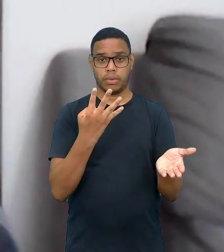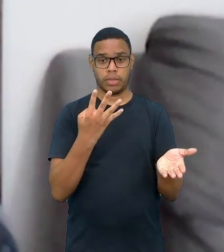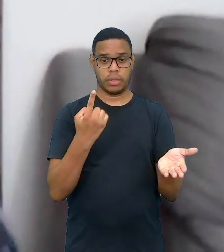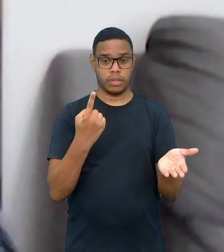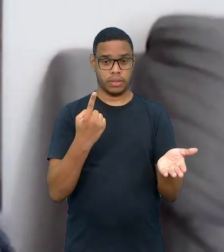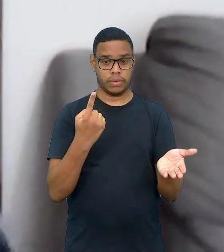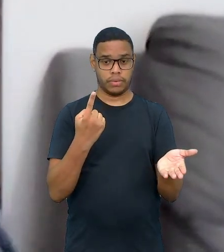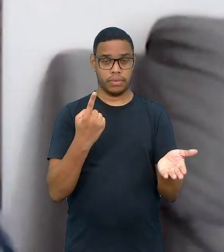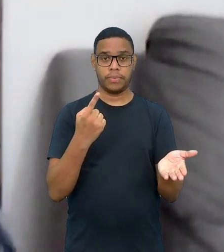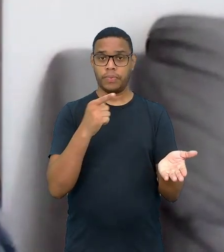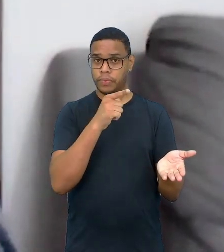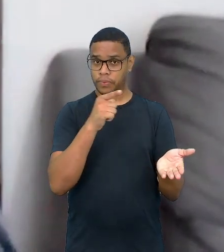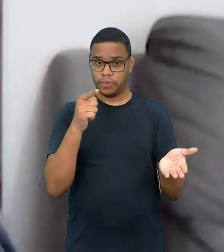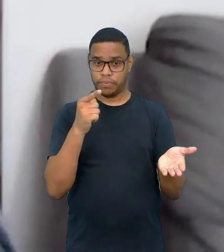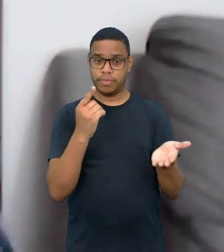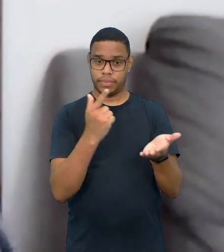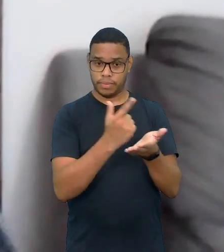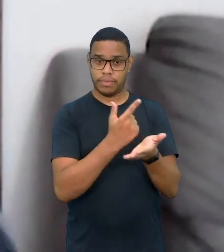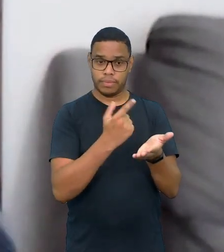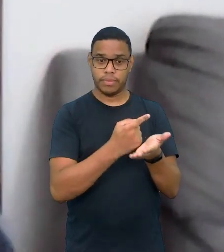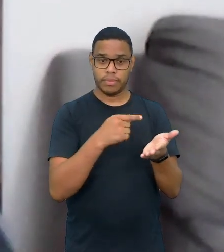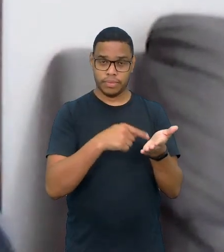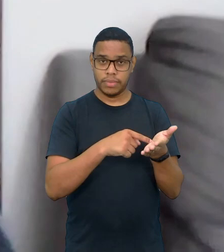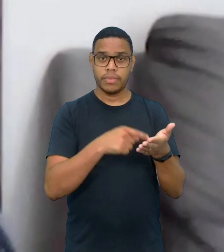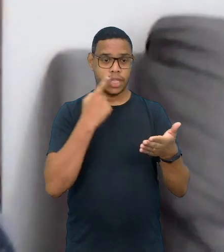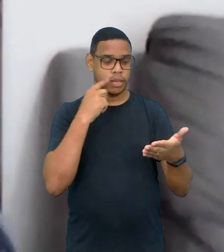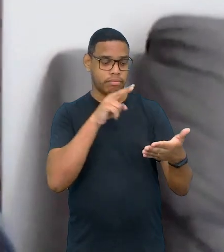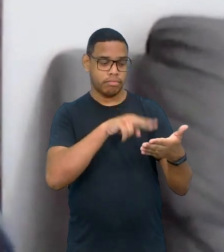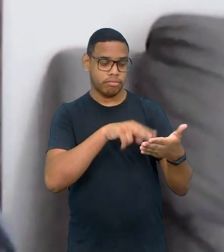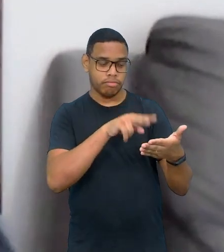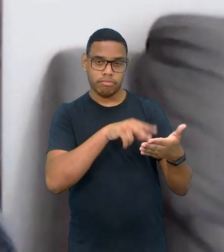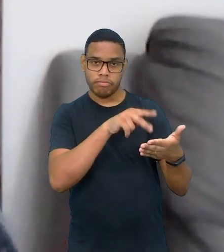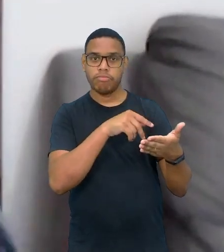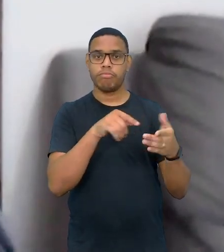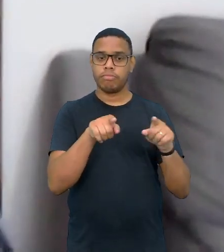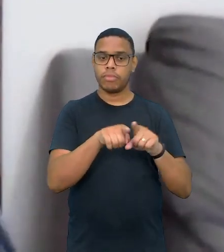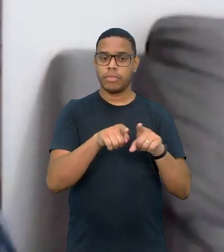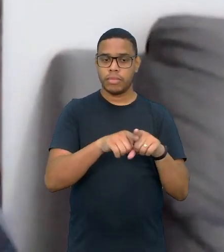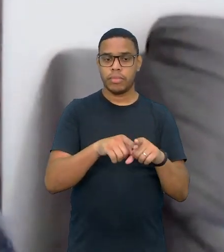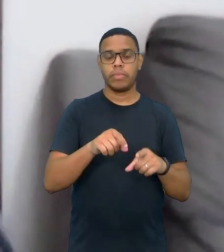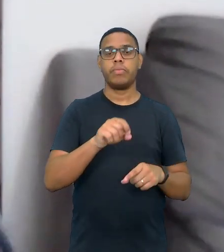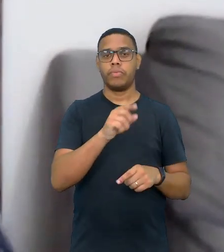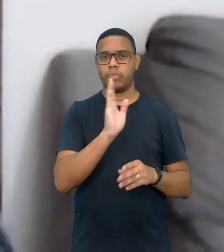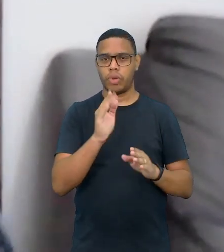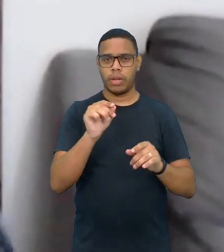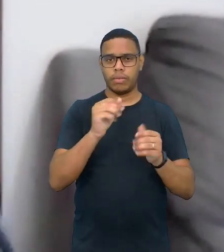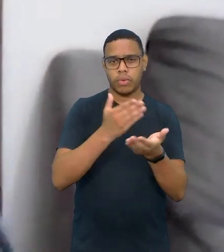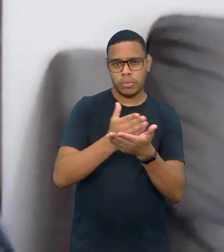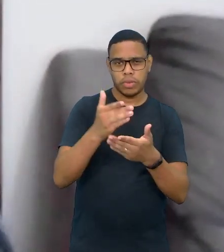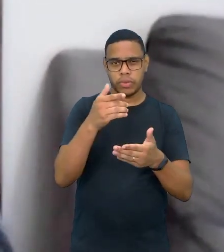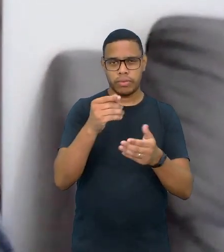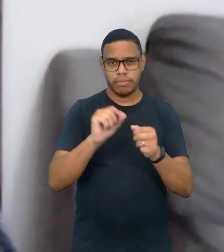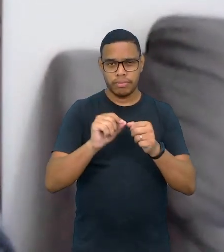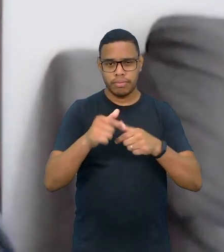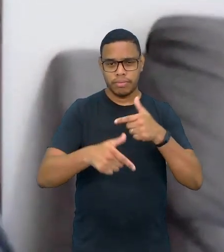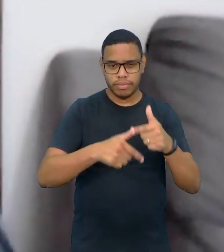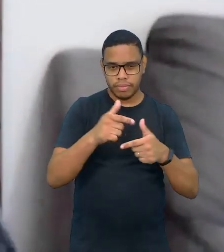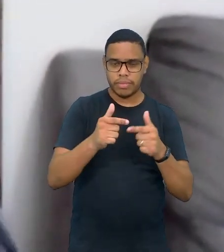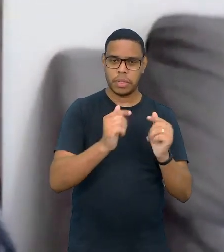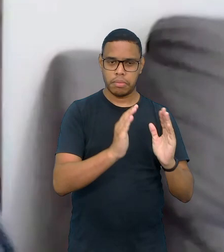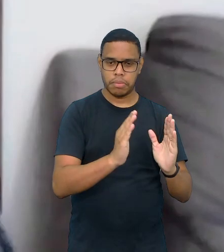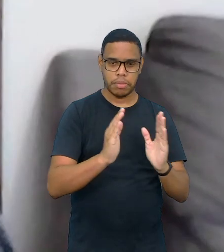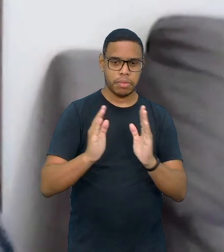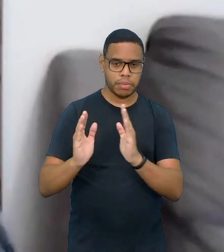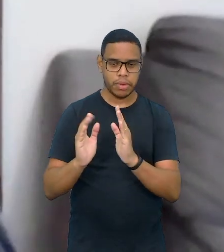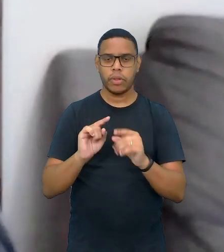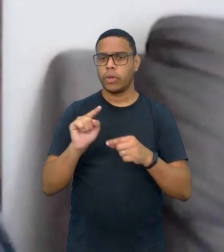141, para vocês, se quiserem seguir pelo livro, ou se já estão fazendo esse trabalho, né, com a sequência,